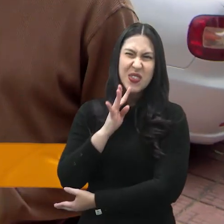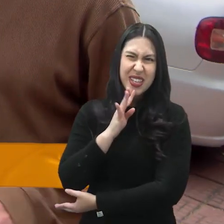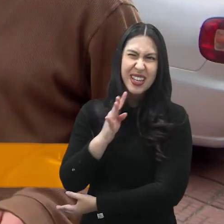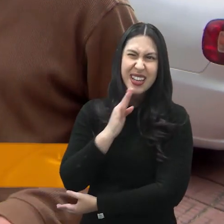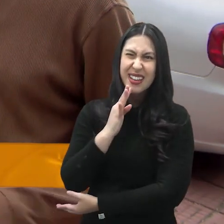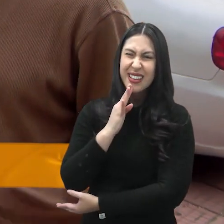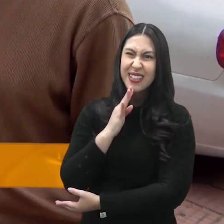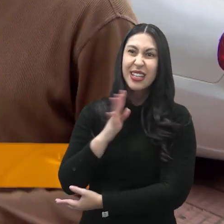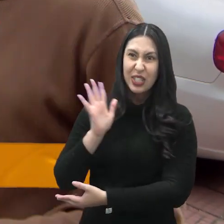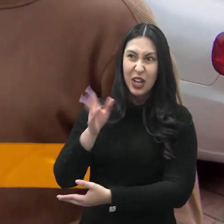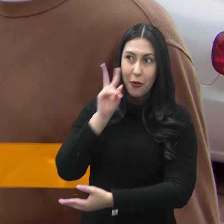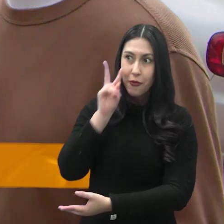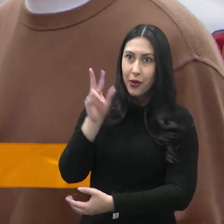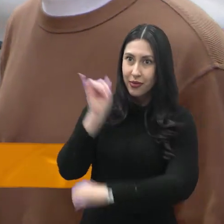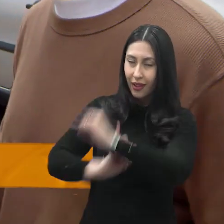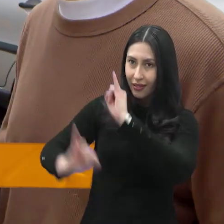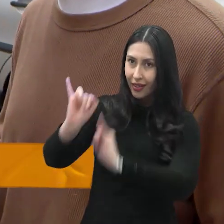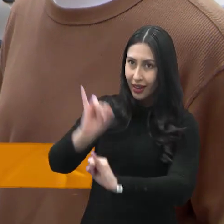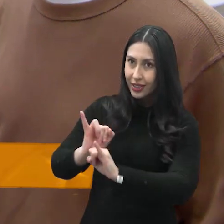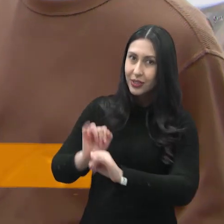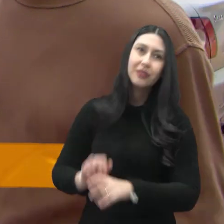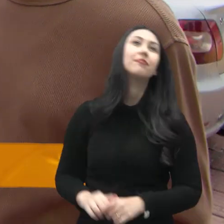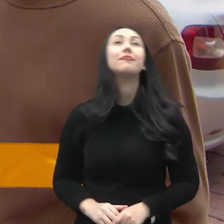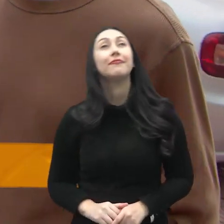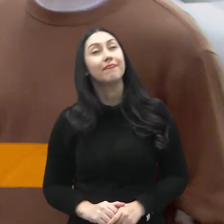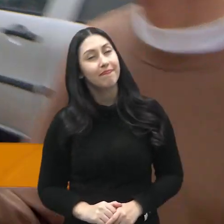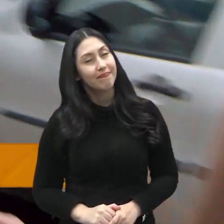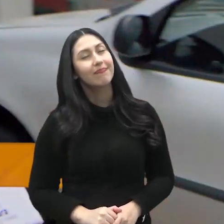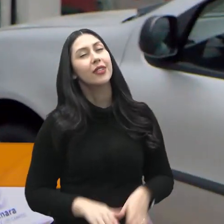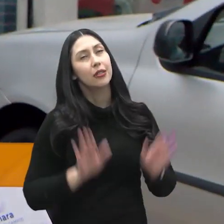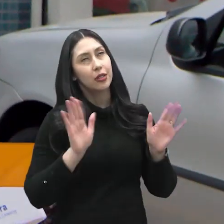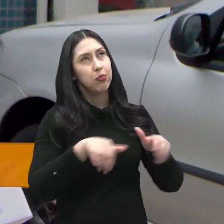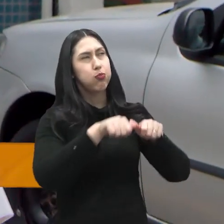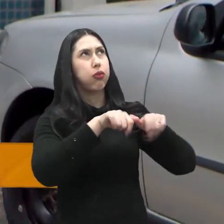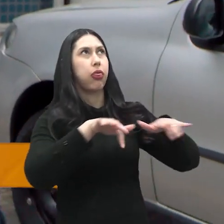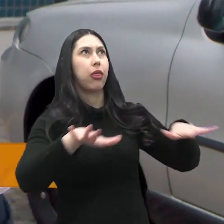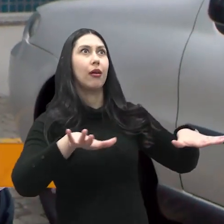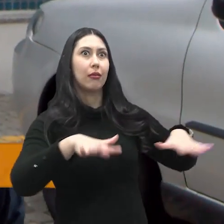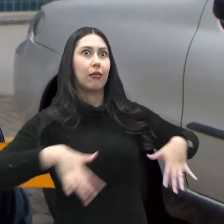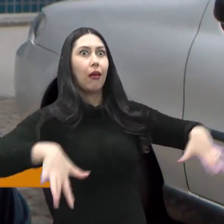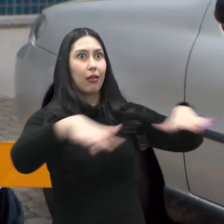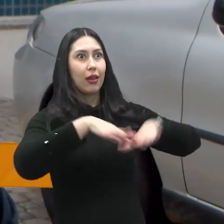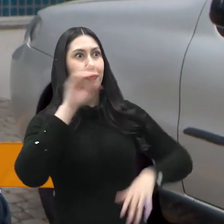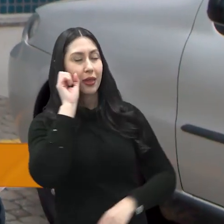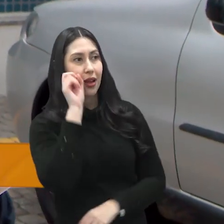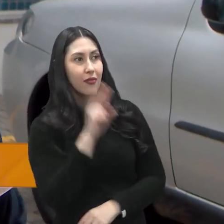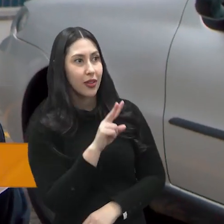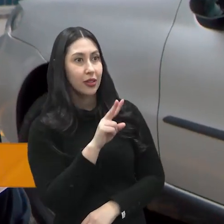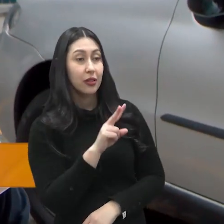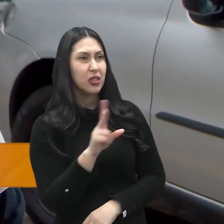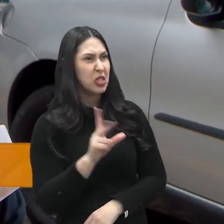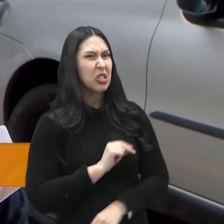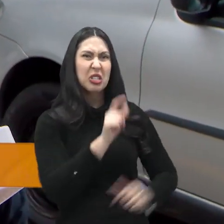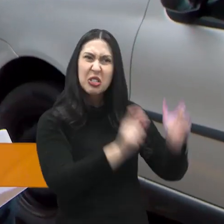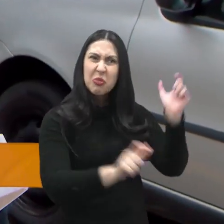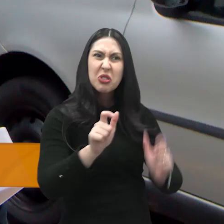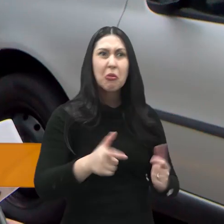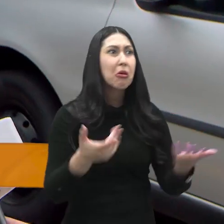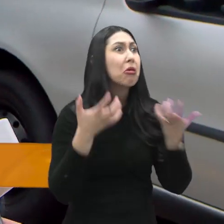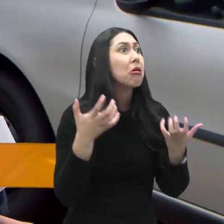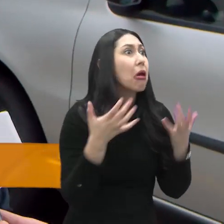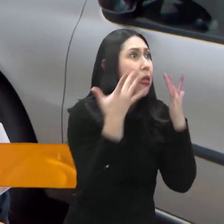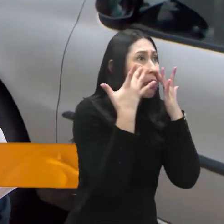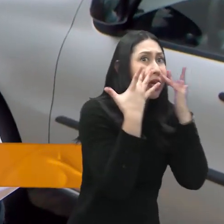sabendo, já foi atingida por esse material, esse conteúdo da internet? Bom, demais, né? Tá todo mundo vendo, né? Acho que a carência do povo tá indo além